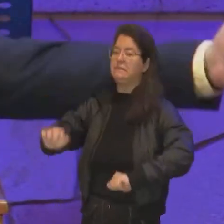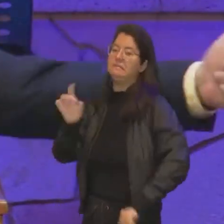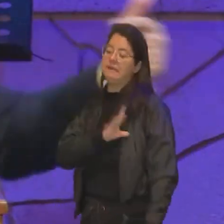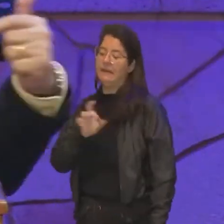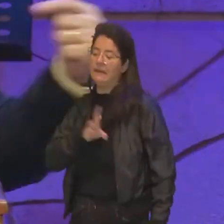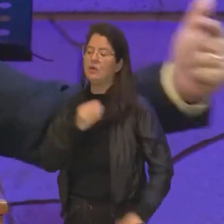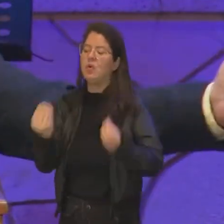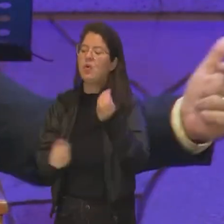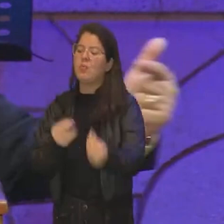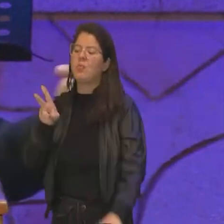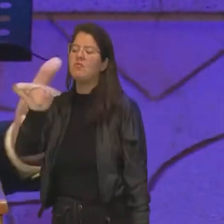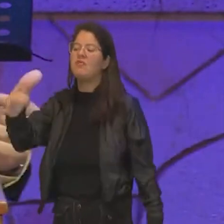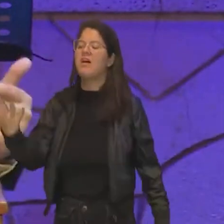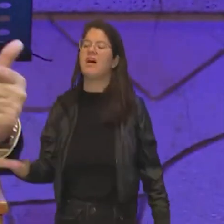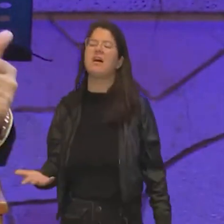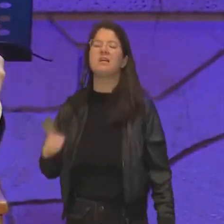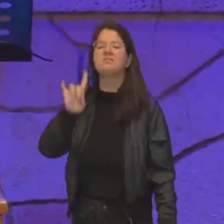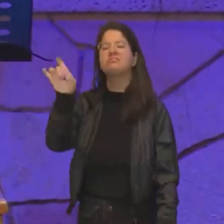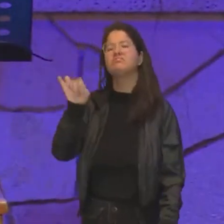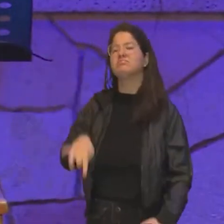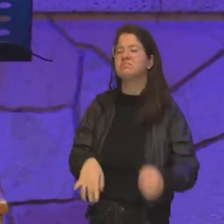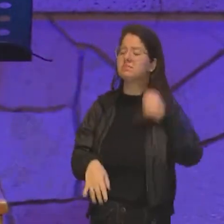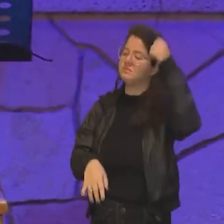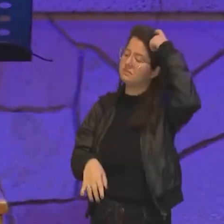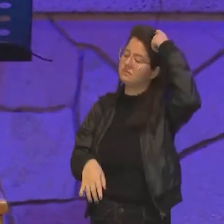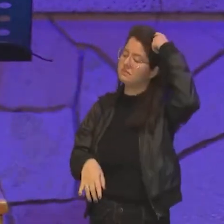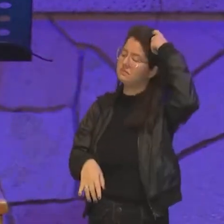Como que será?